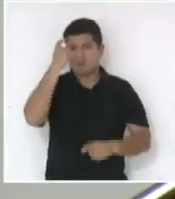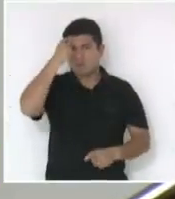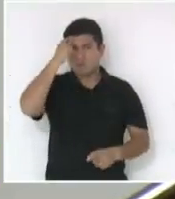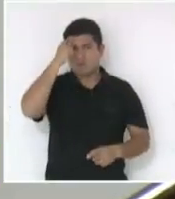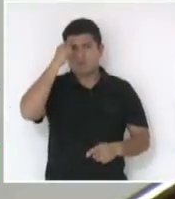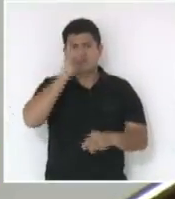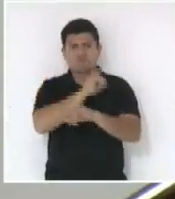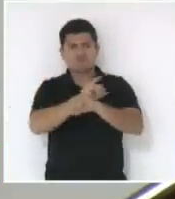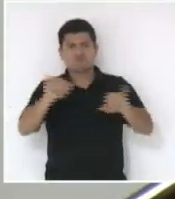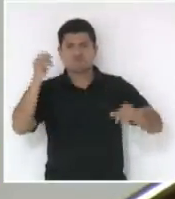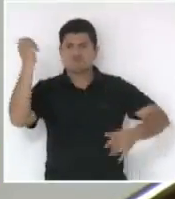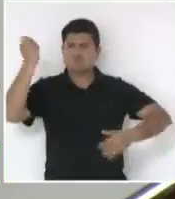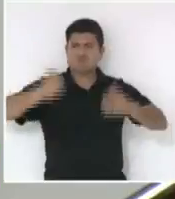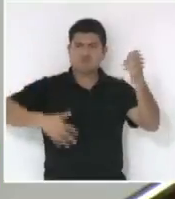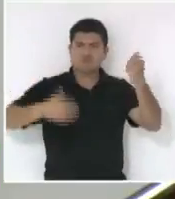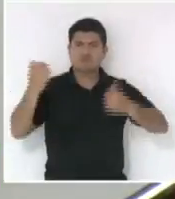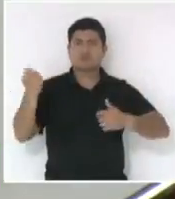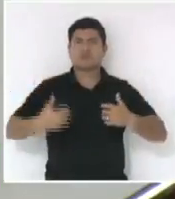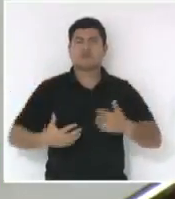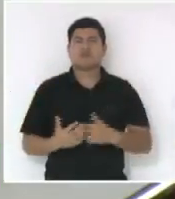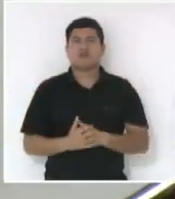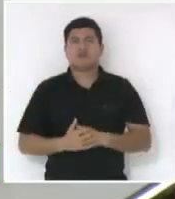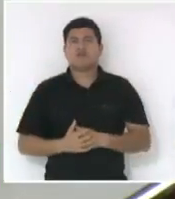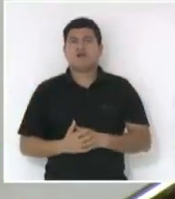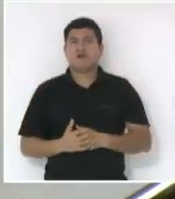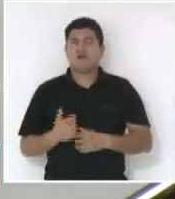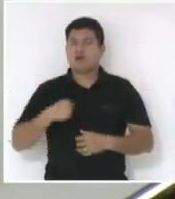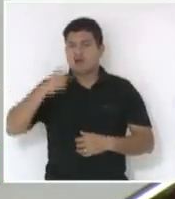outro pronunciamento exemplar. Até eu não sabia que